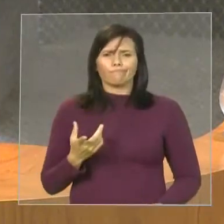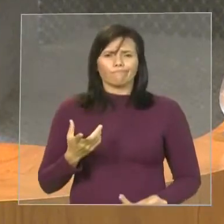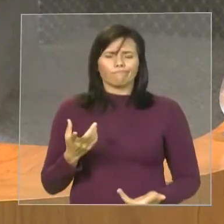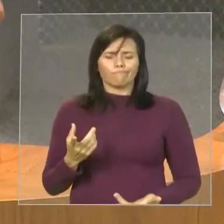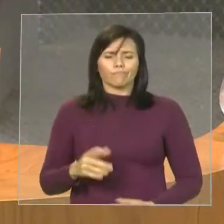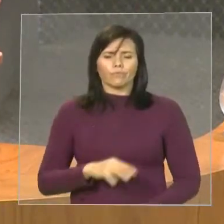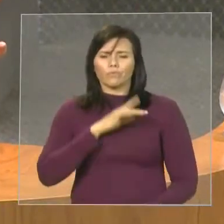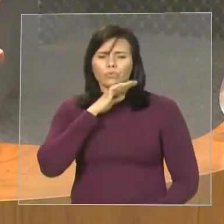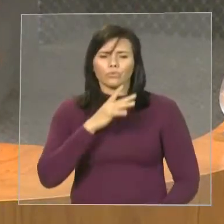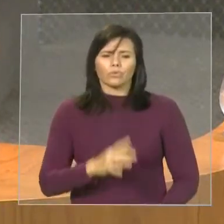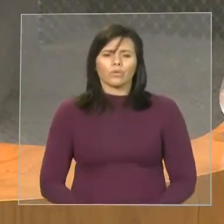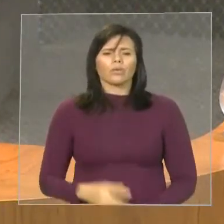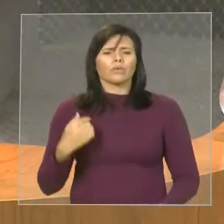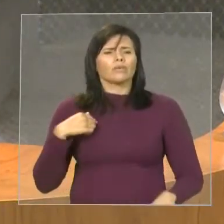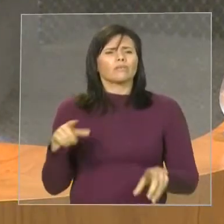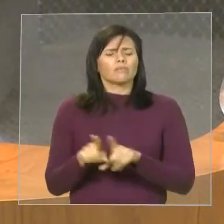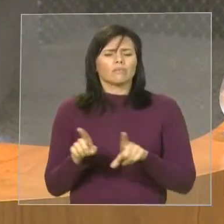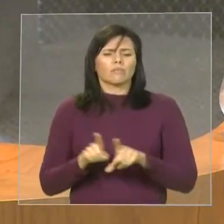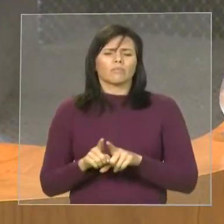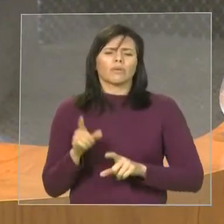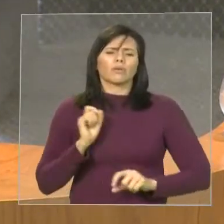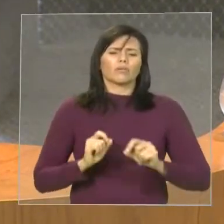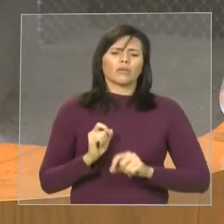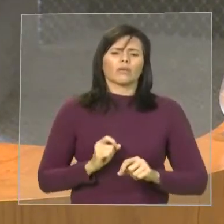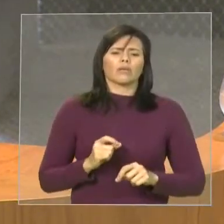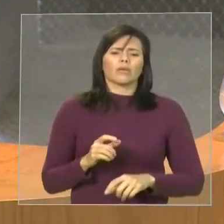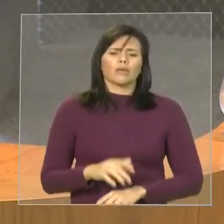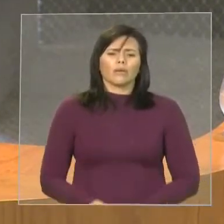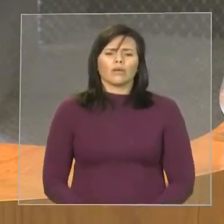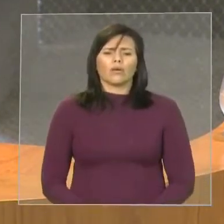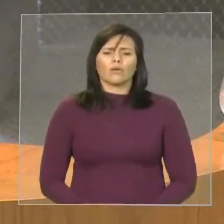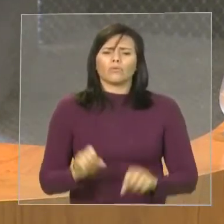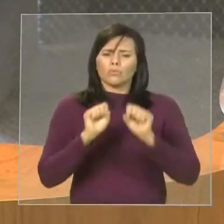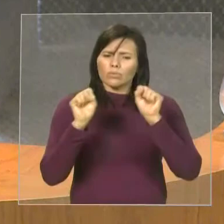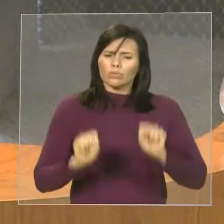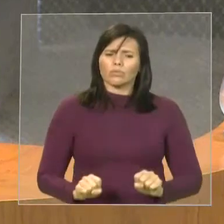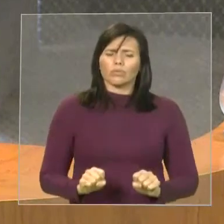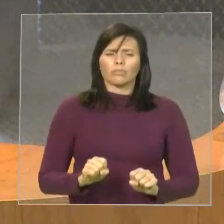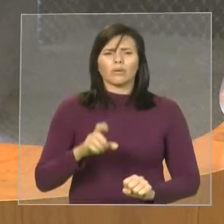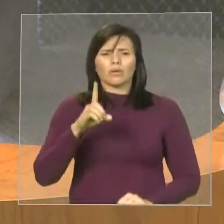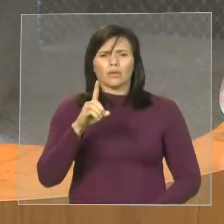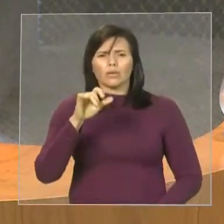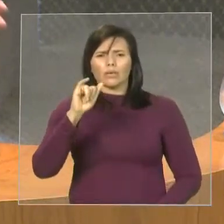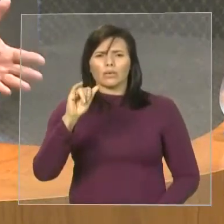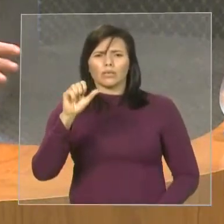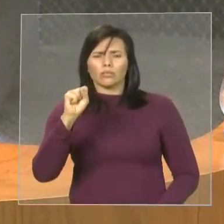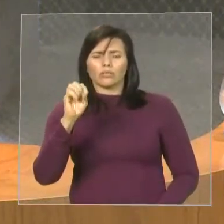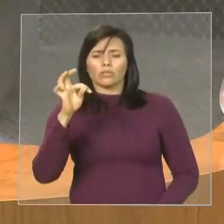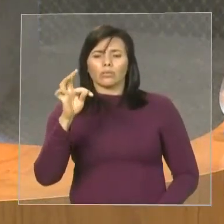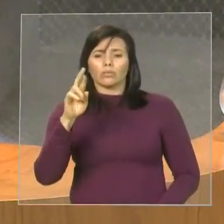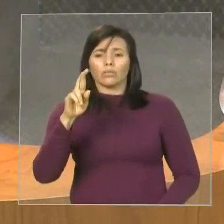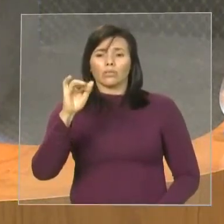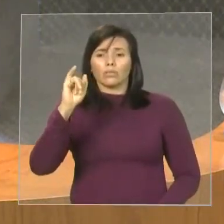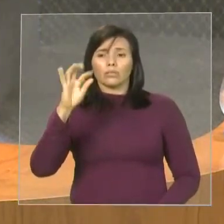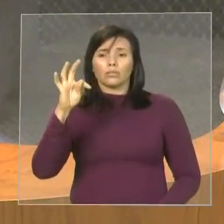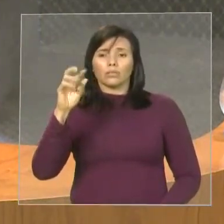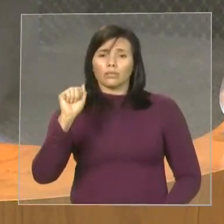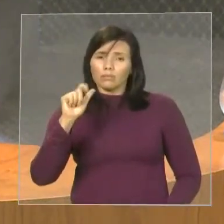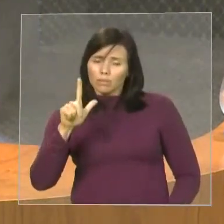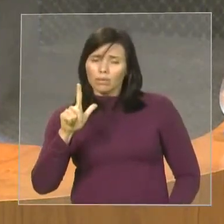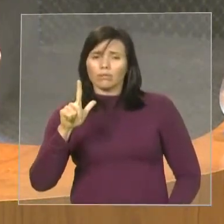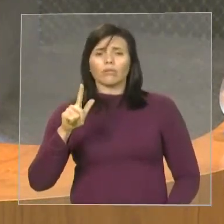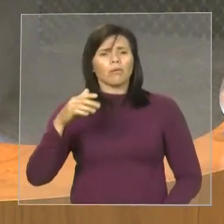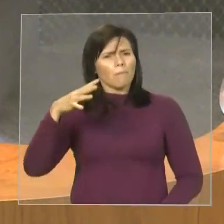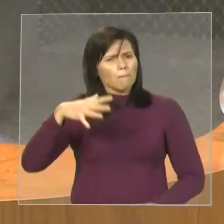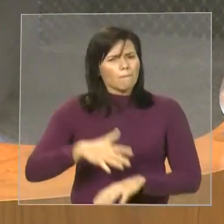município, não evoluir o sistema partidário, que eu acho que o mais correto é o sistema distrital. De fato, eu já tomei a minha decisão, eu vou deixar